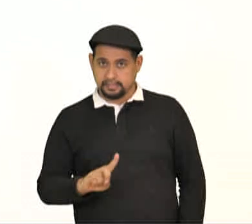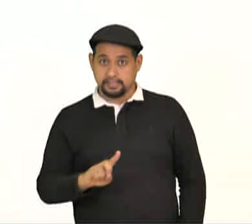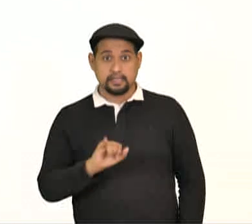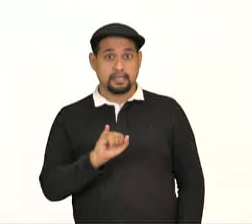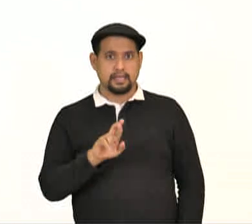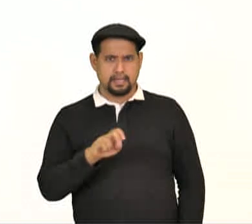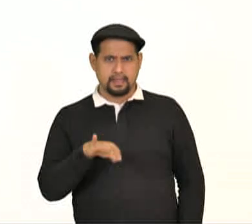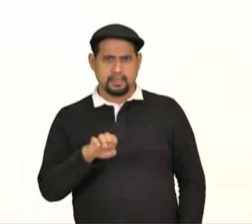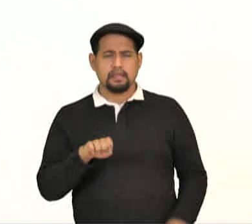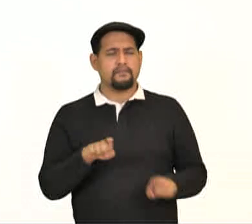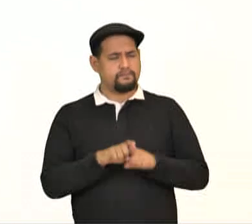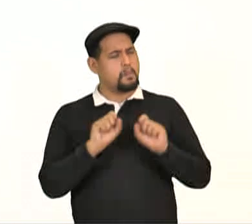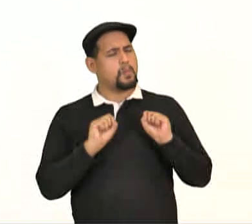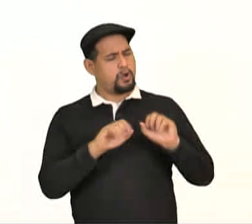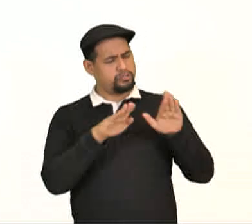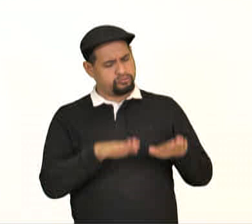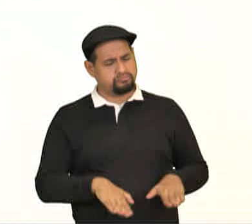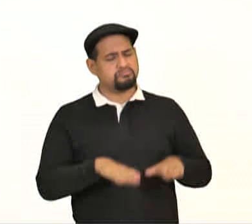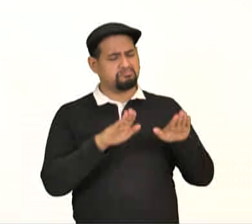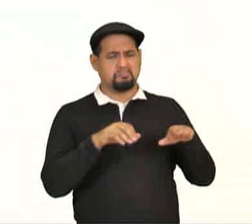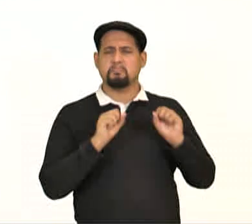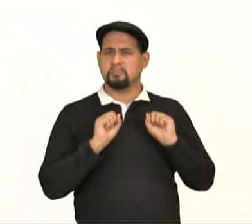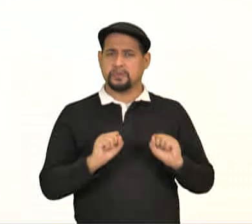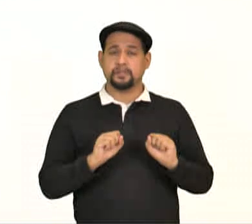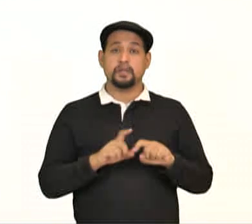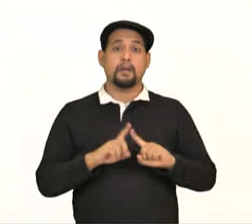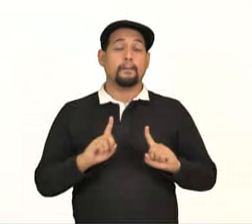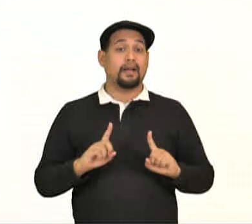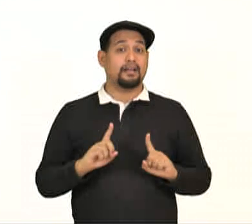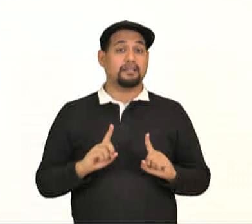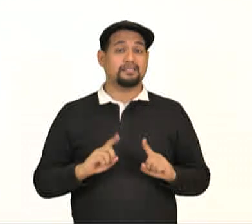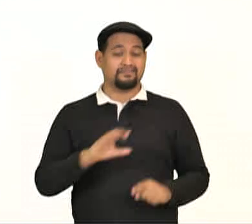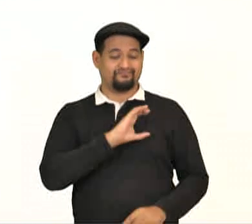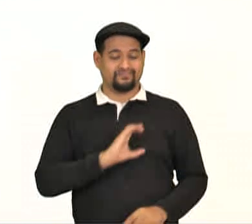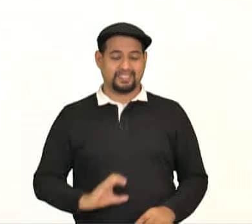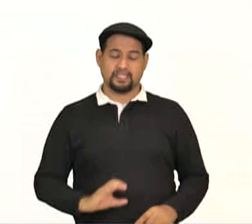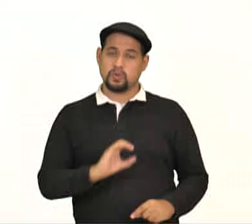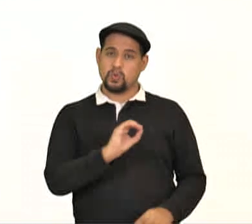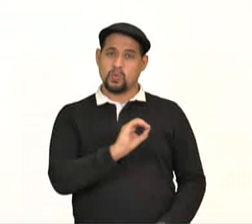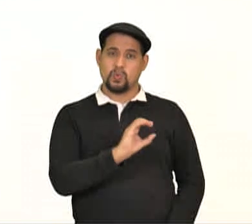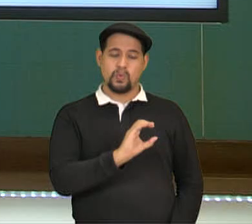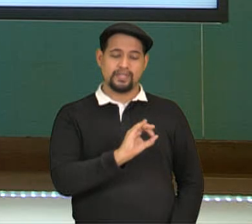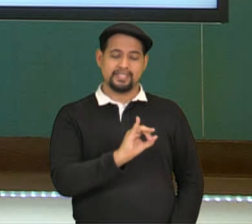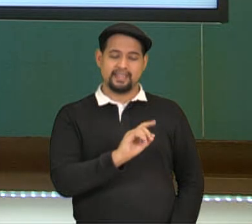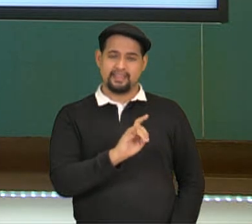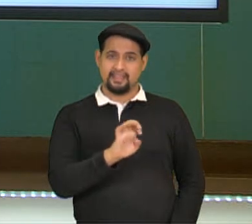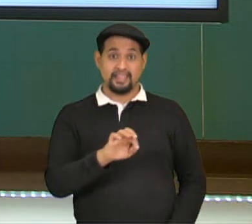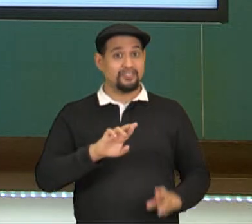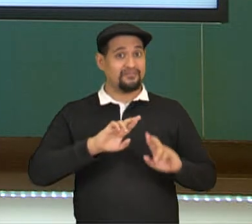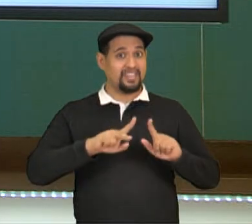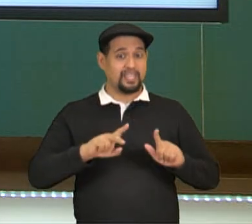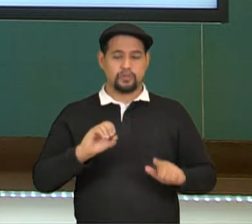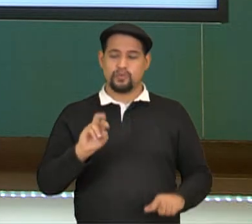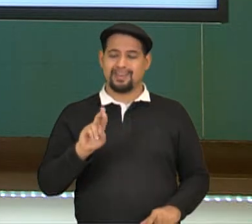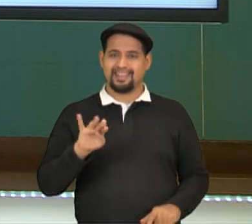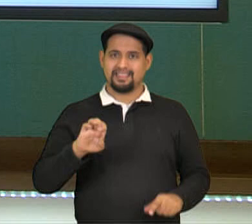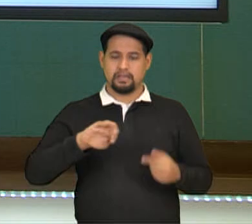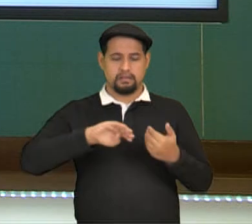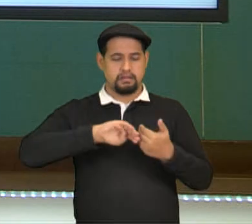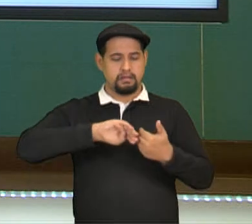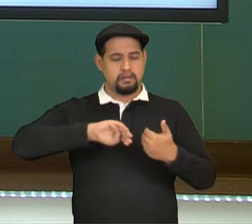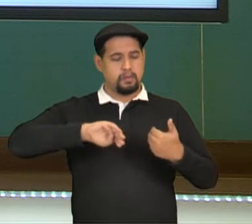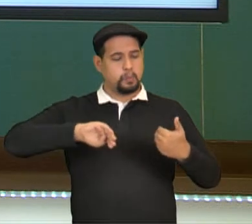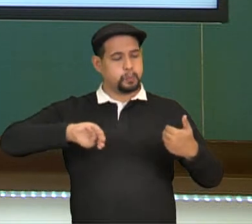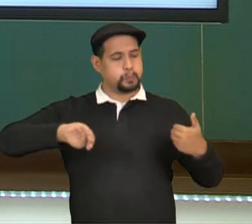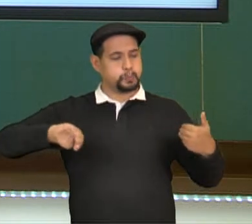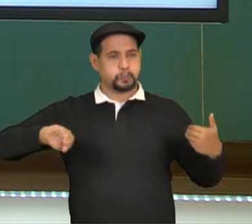sim cultuar as imagens, né? Só que o cristianismo do Ocidente, o cristianismo do Oriente, eles vão se distanciar cada vez mais. Por exemplo,